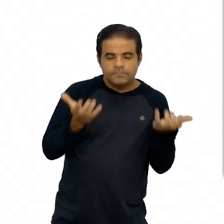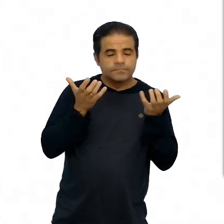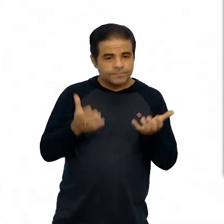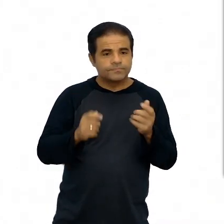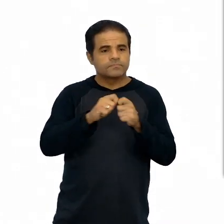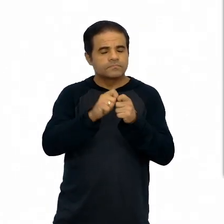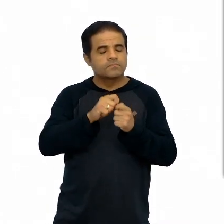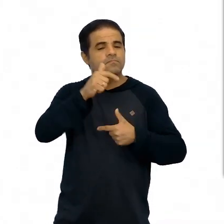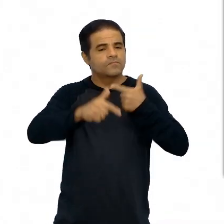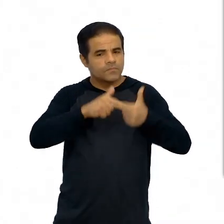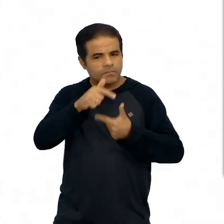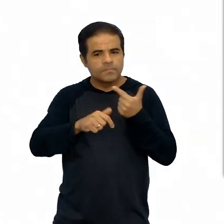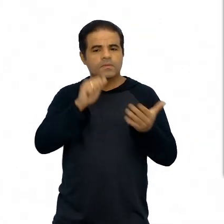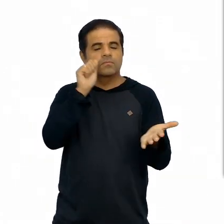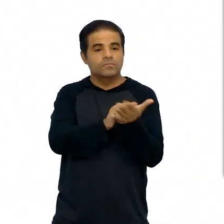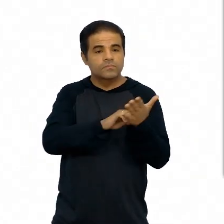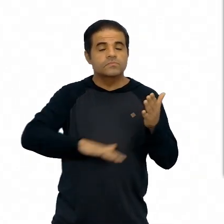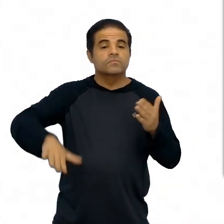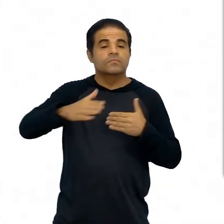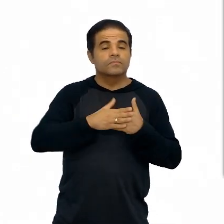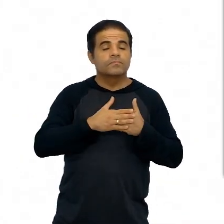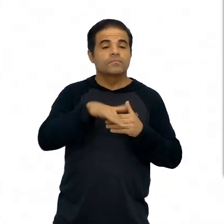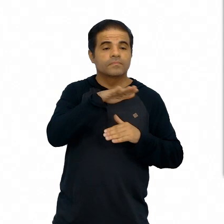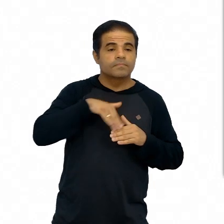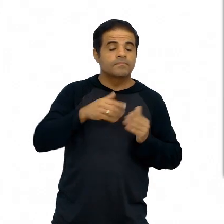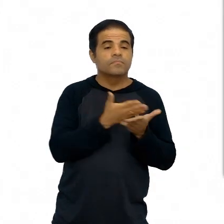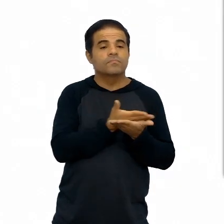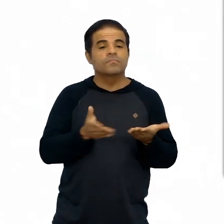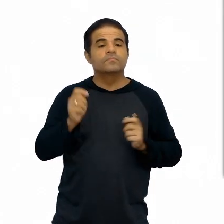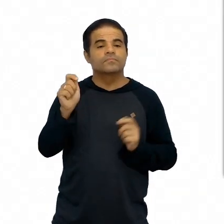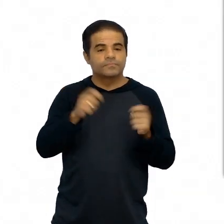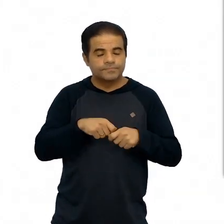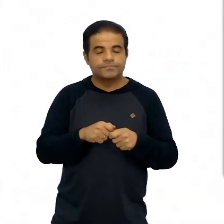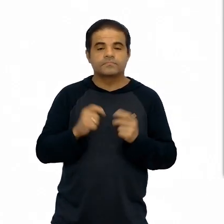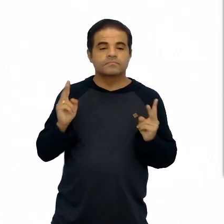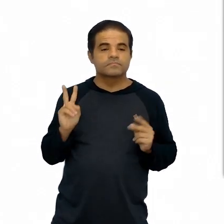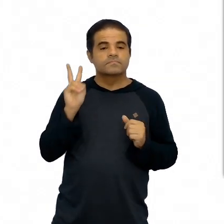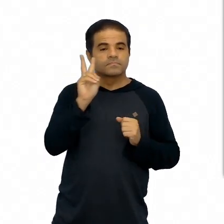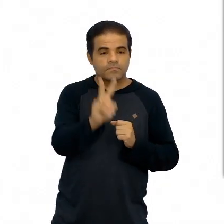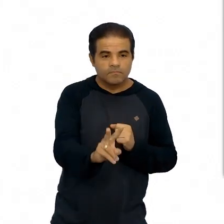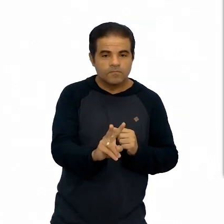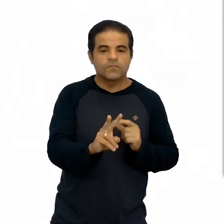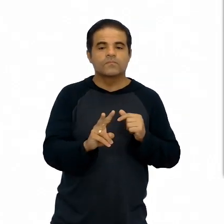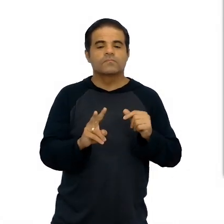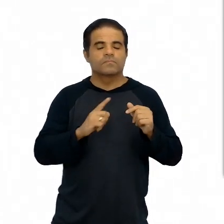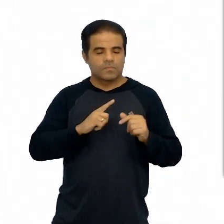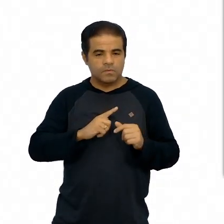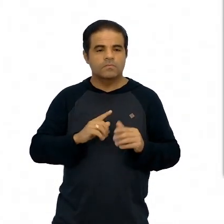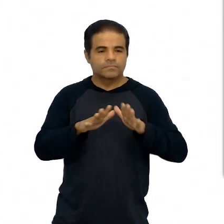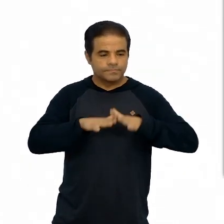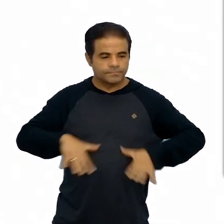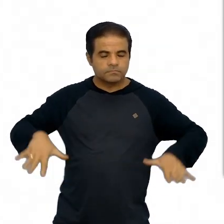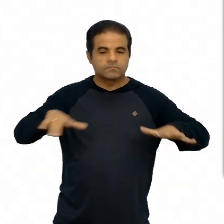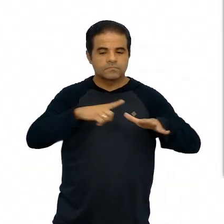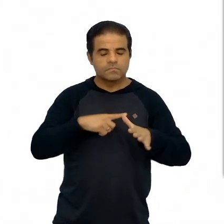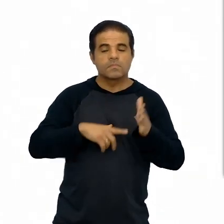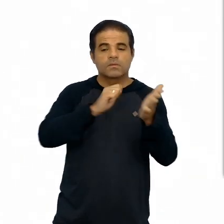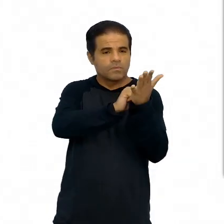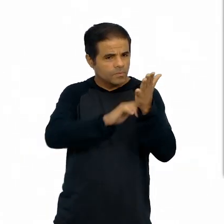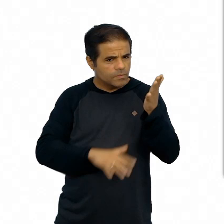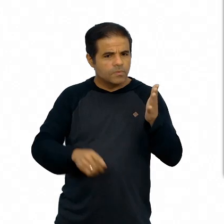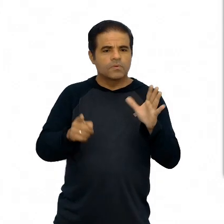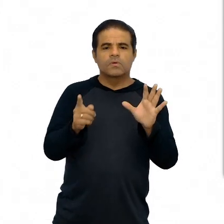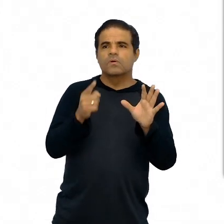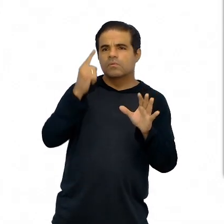as atividades propostas em cada aula. Enquanto as duplas discutem e resolvam as atividades,